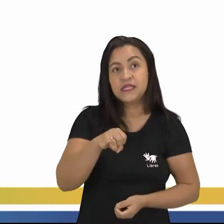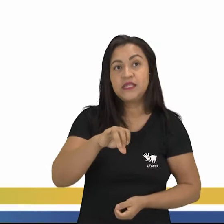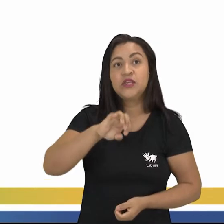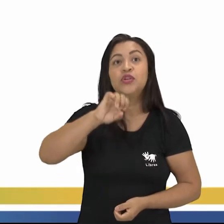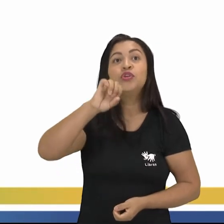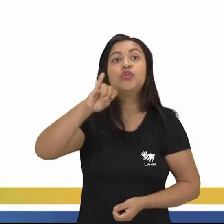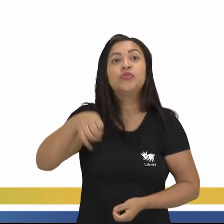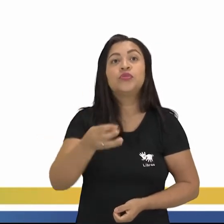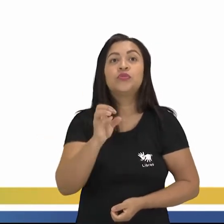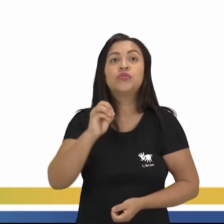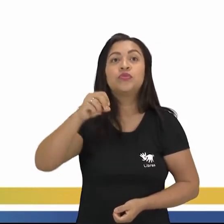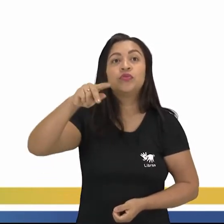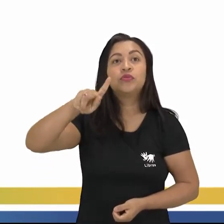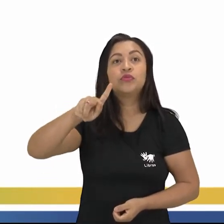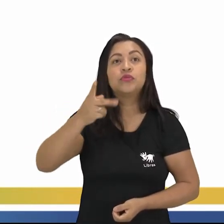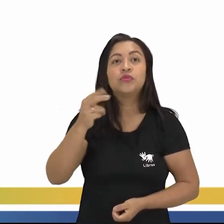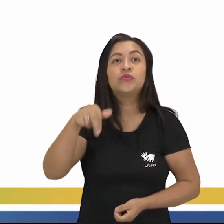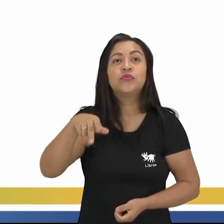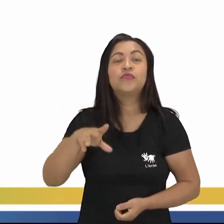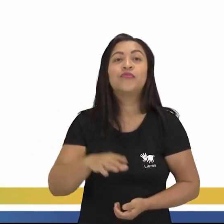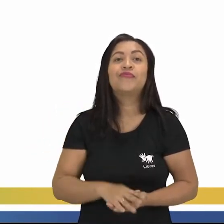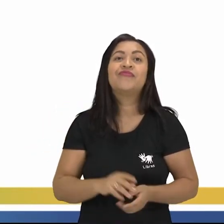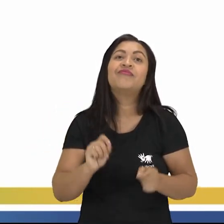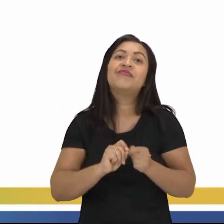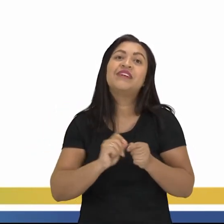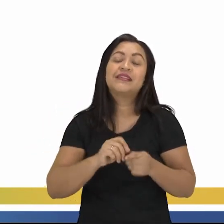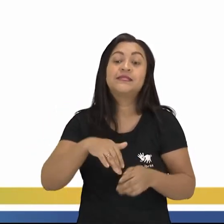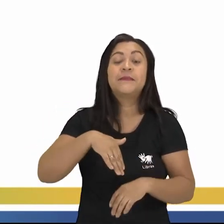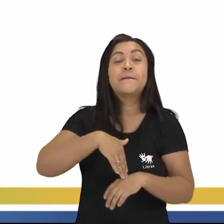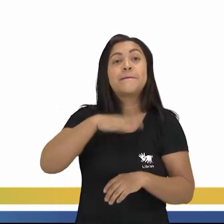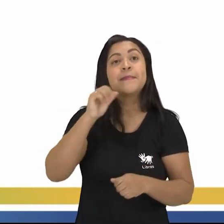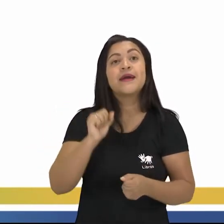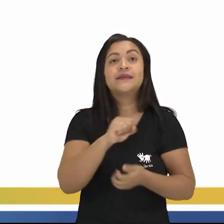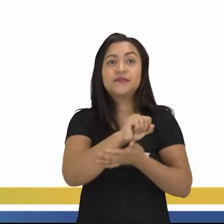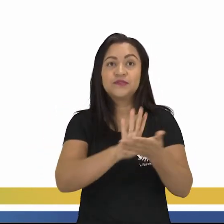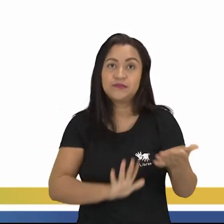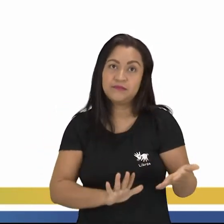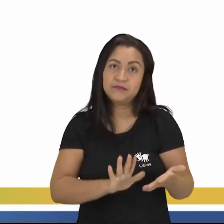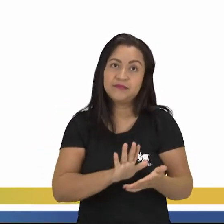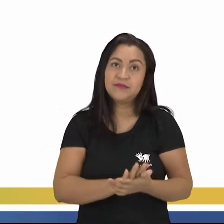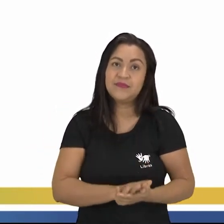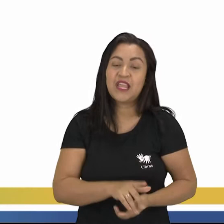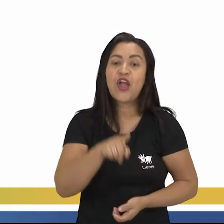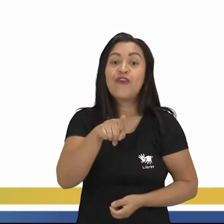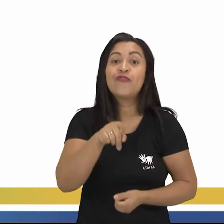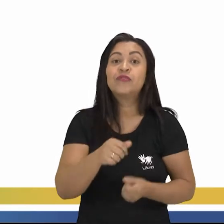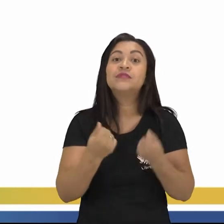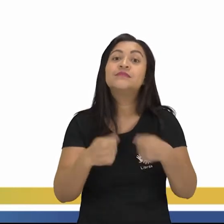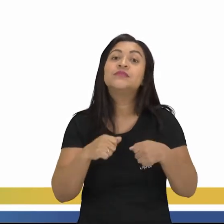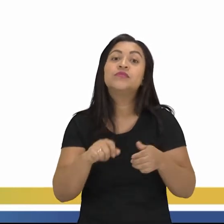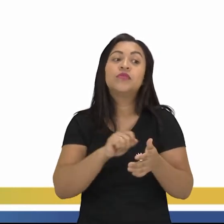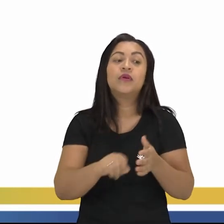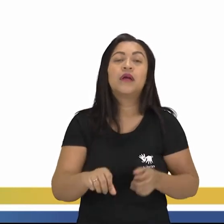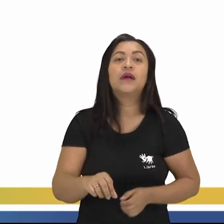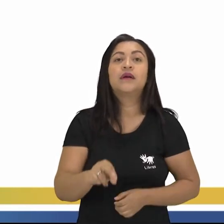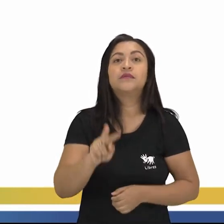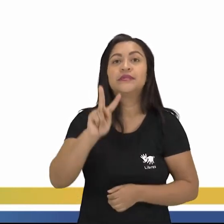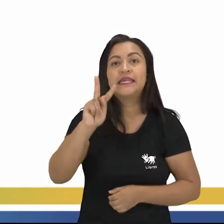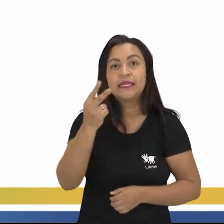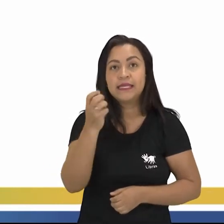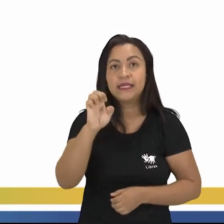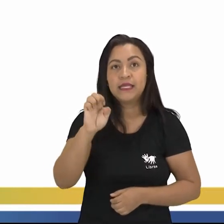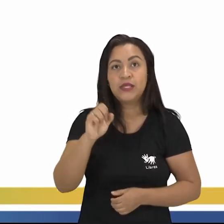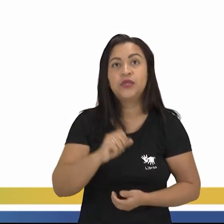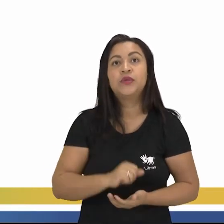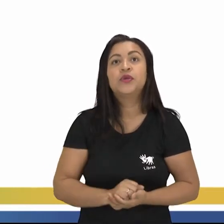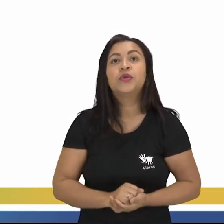mais exercícios, o que aconteceria com ele? Você tem que colocar he would, e aí você põe a